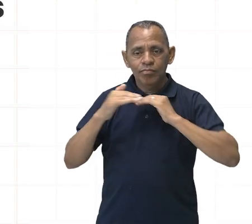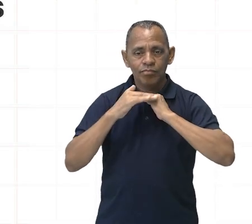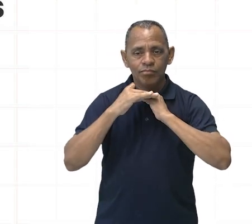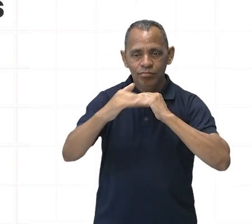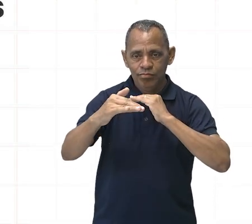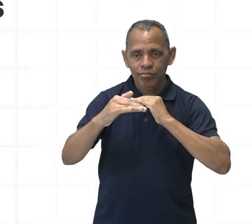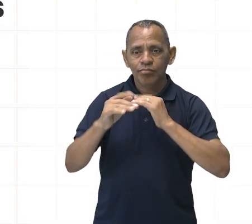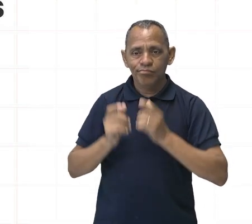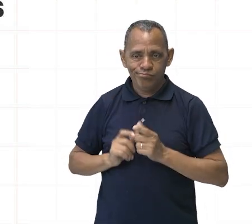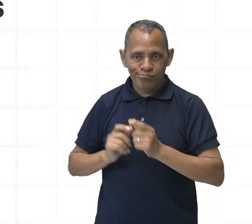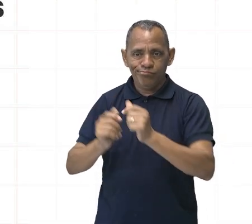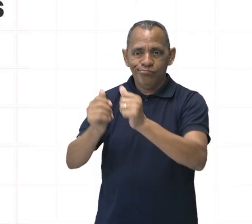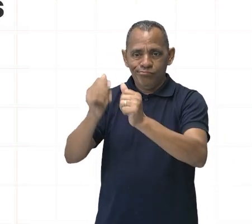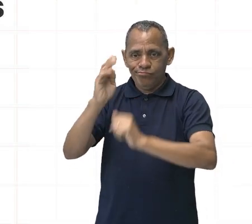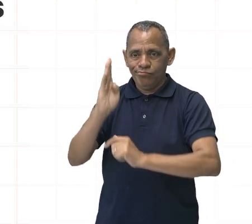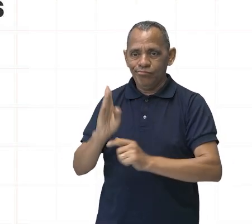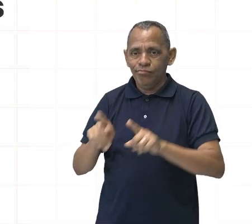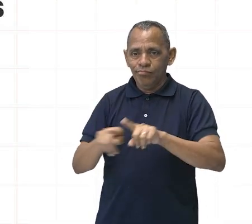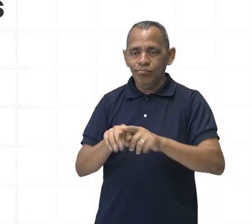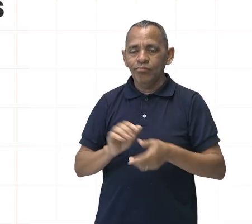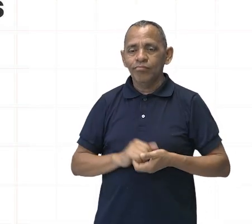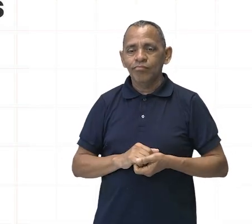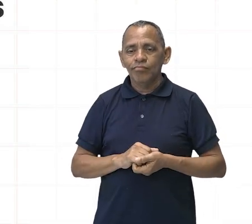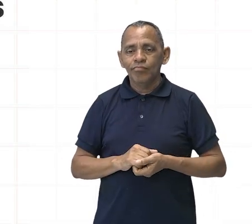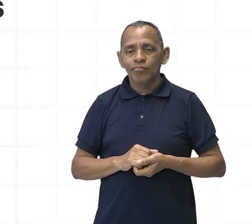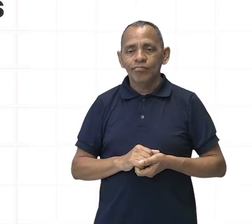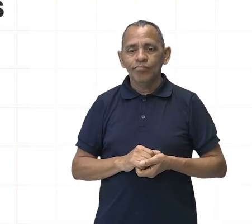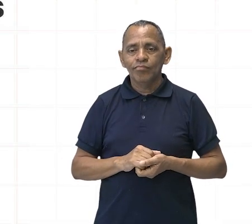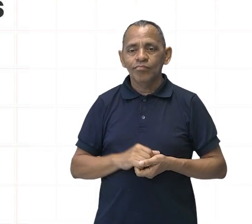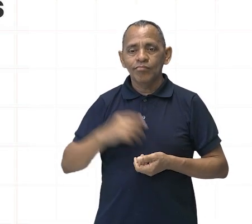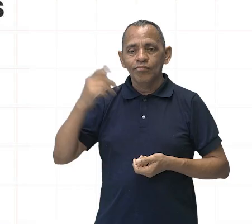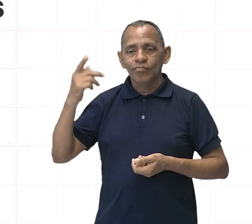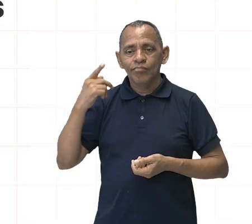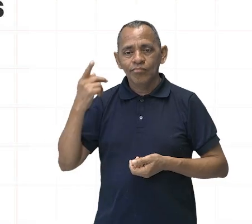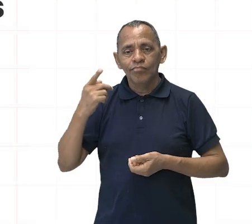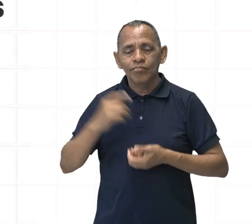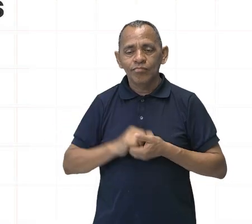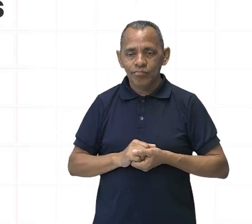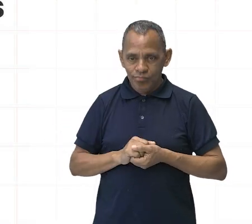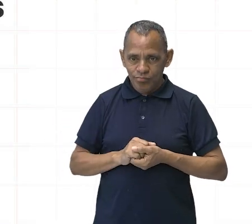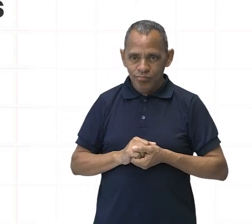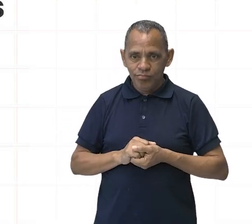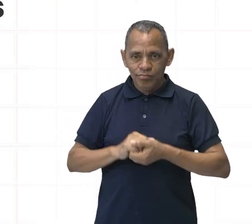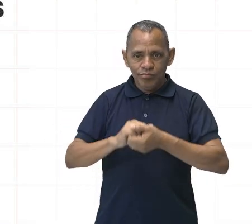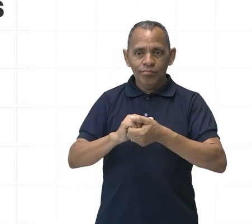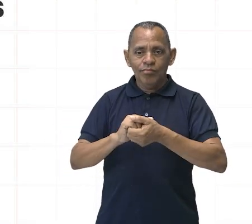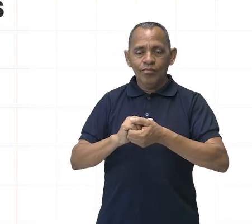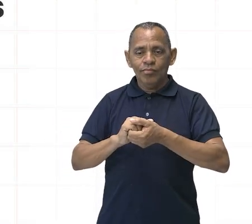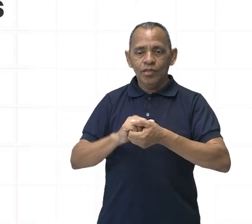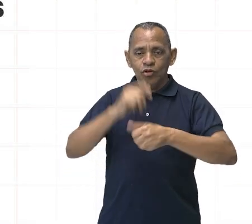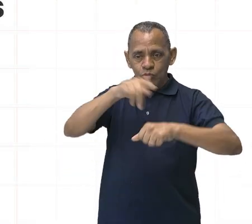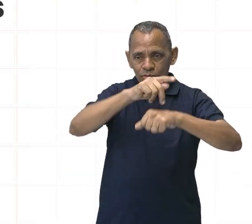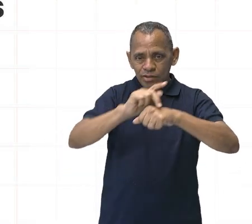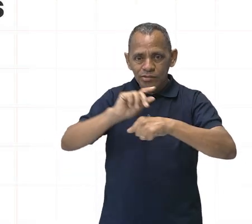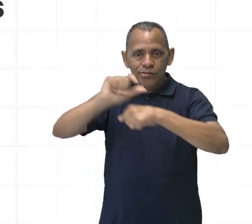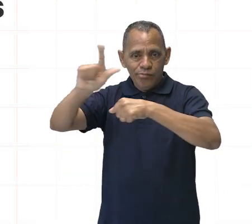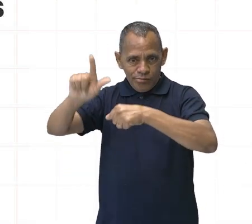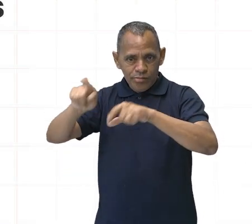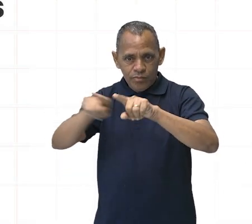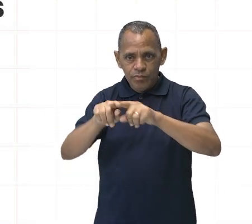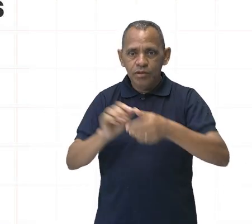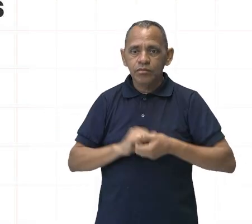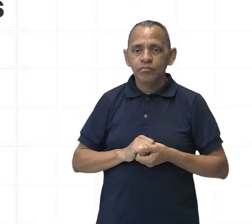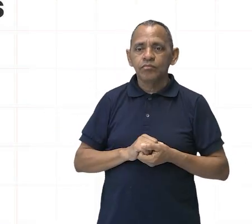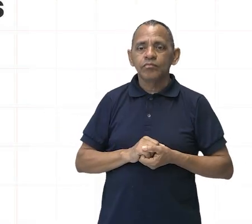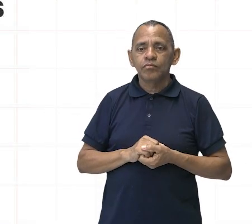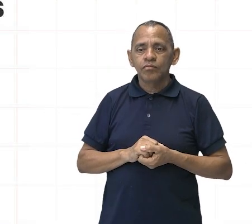da moeda, no caso, o real. Política monetária com elevação das taxas de juros são